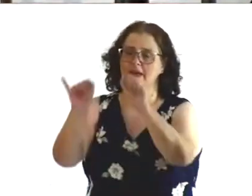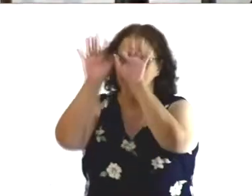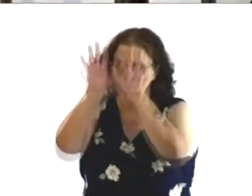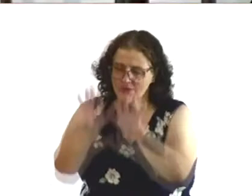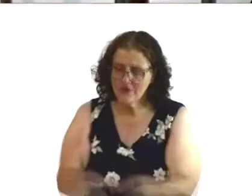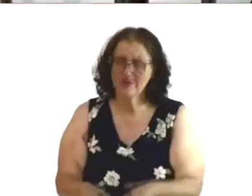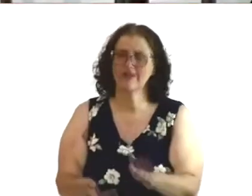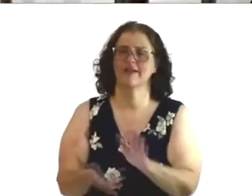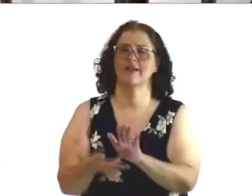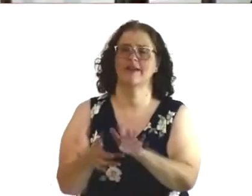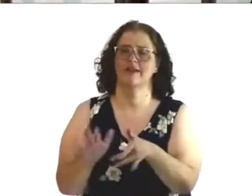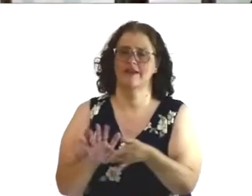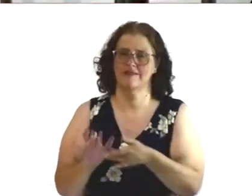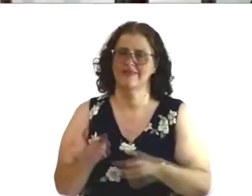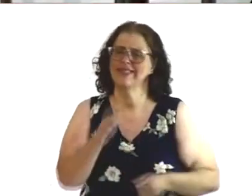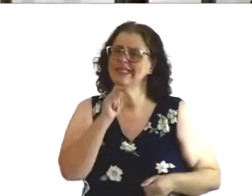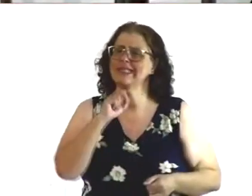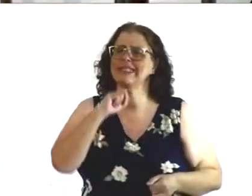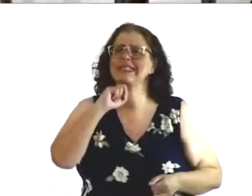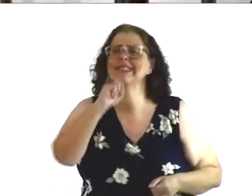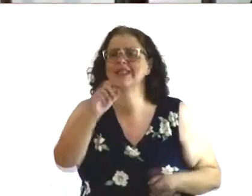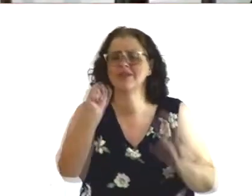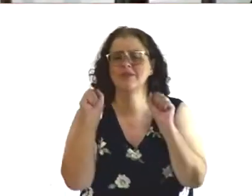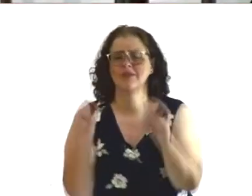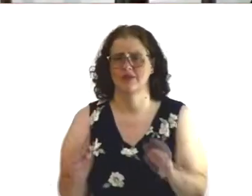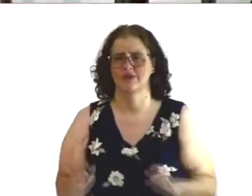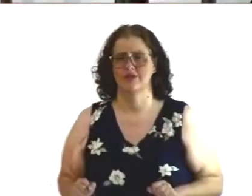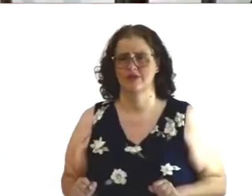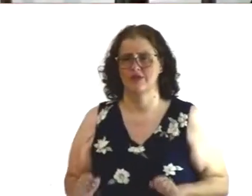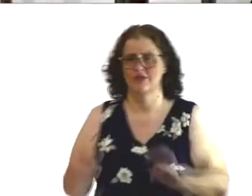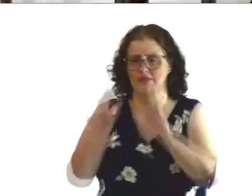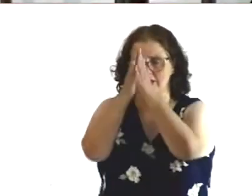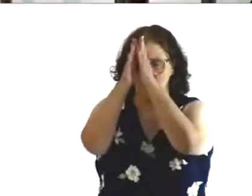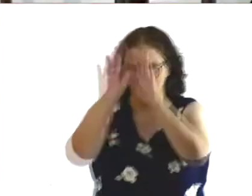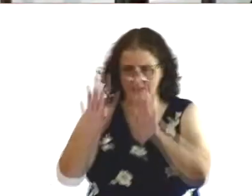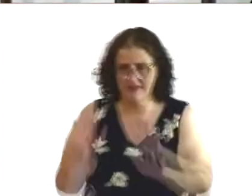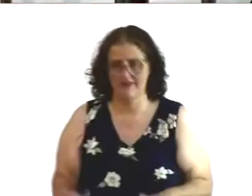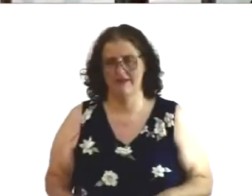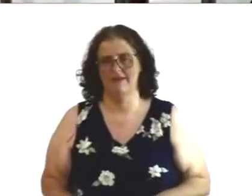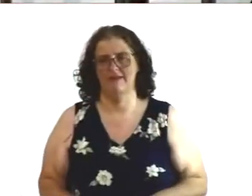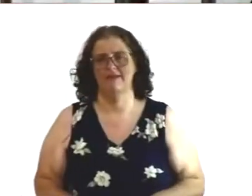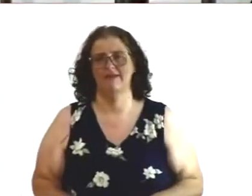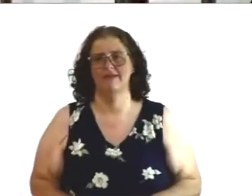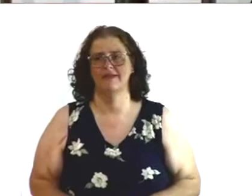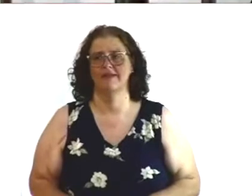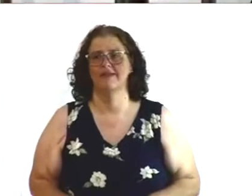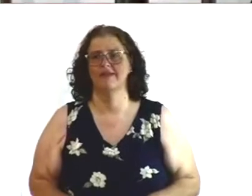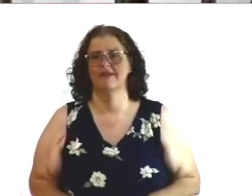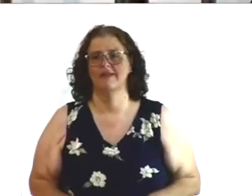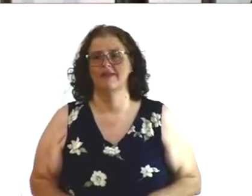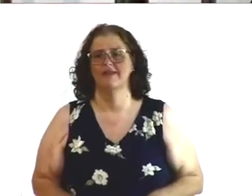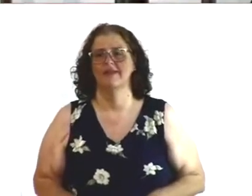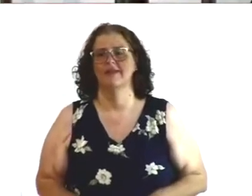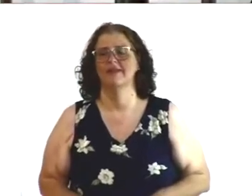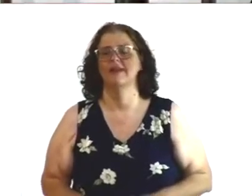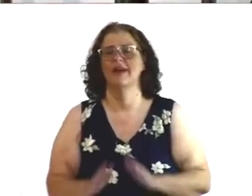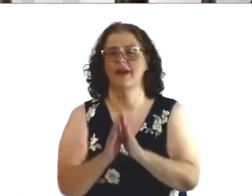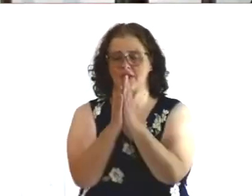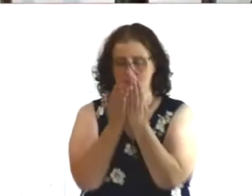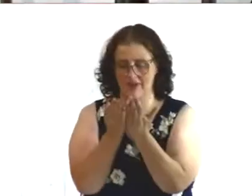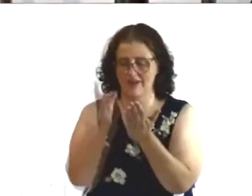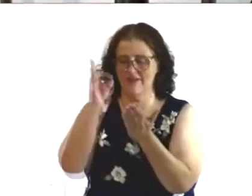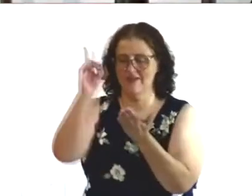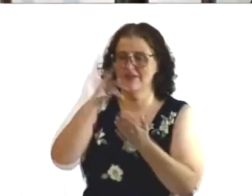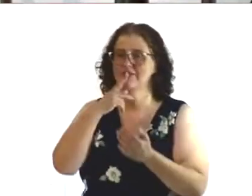Ninguém pode adorar ao dinheiro e adorar a Cristo. Tanto é que a palavra de Deus diz: a